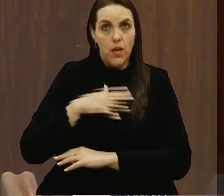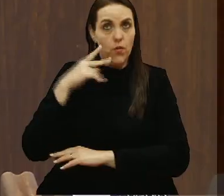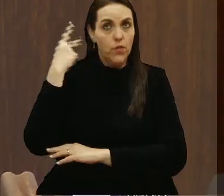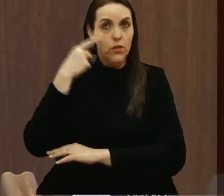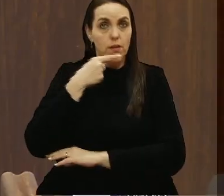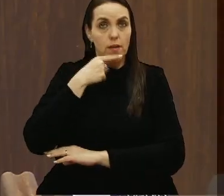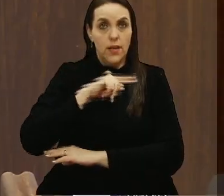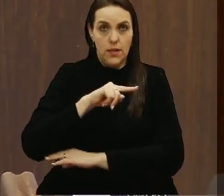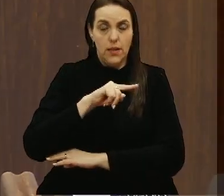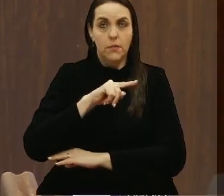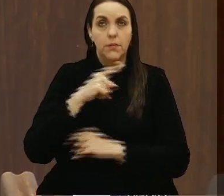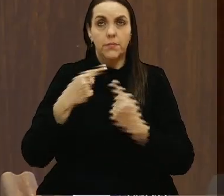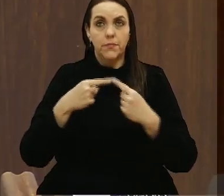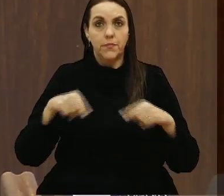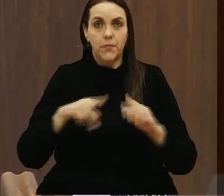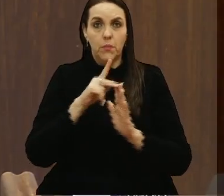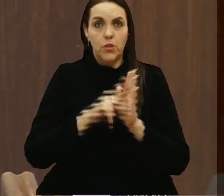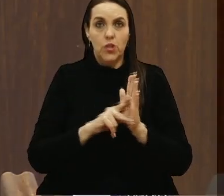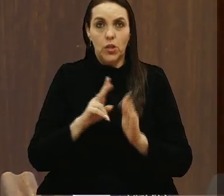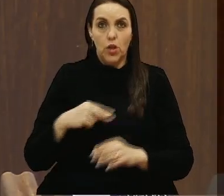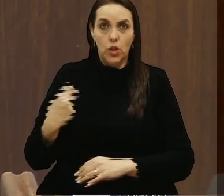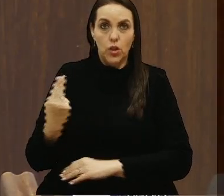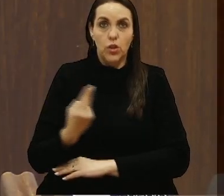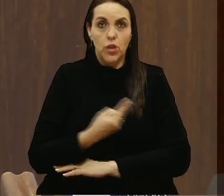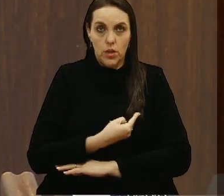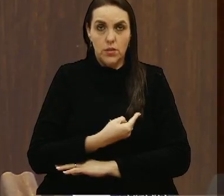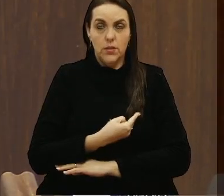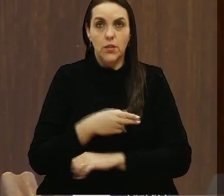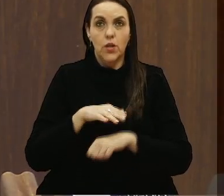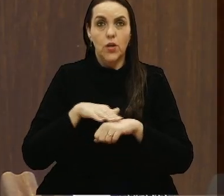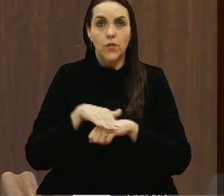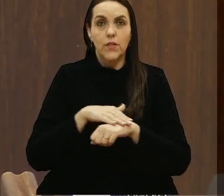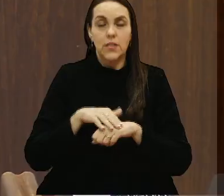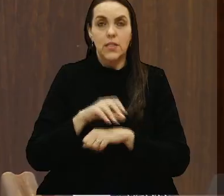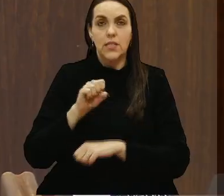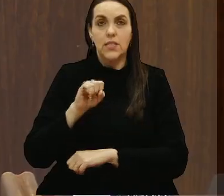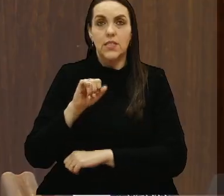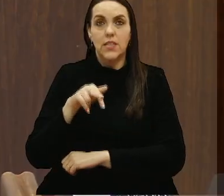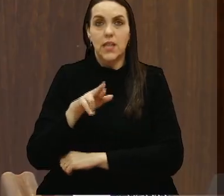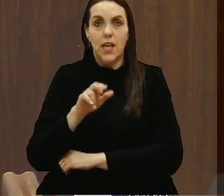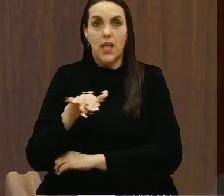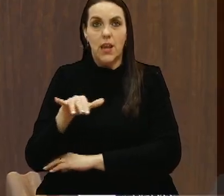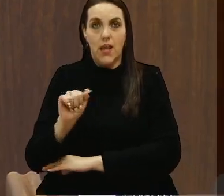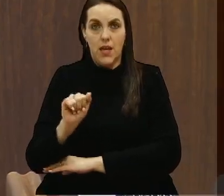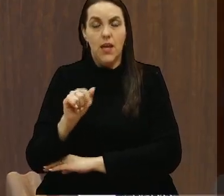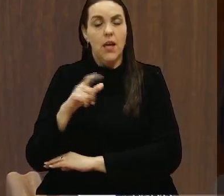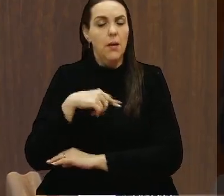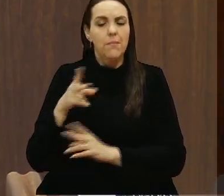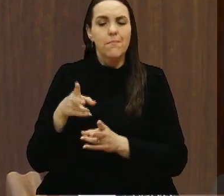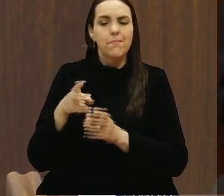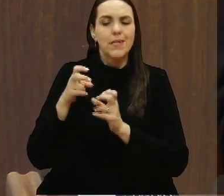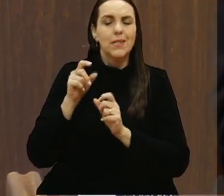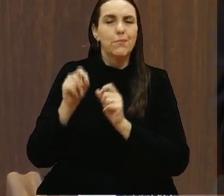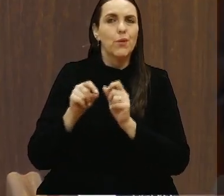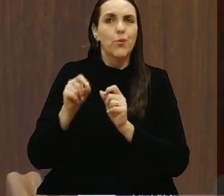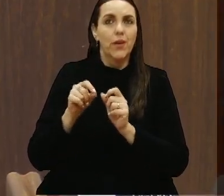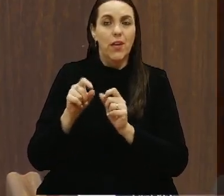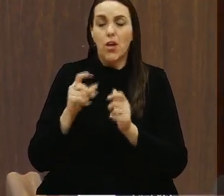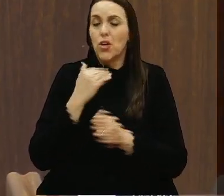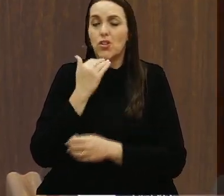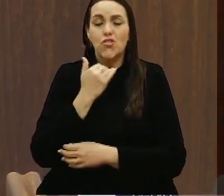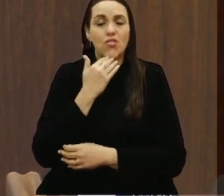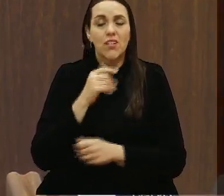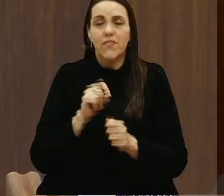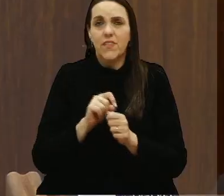inauguração do projeto Nós, e eu falei com o seu Sirena esses dias. O seu Sirena me disse que eles perceberam que não adianta só fazer o que eles estão fazendo,